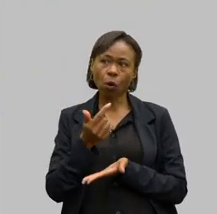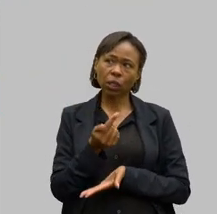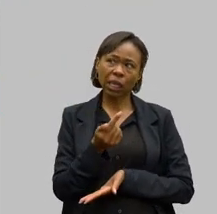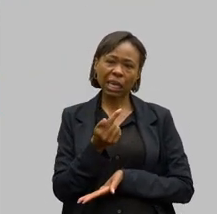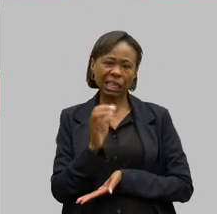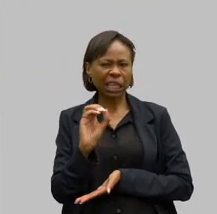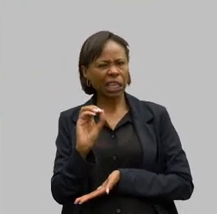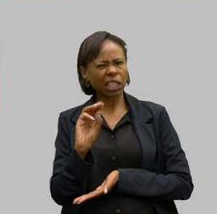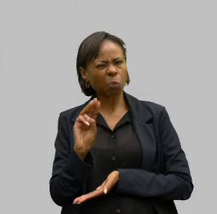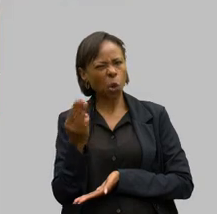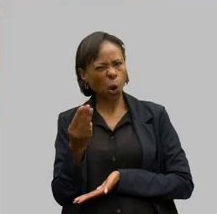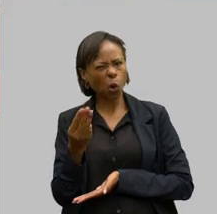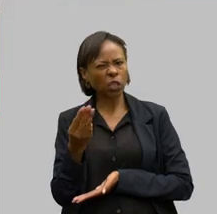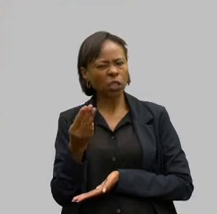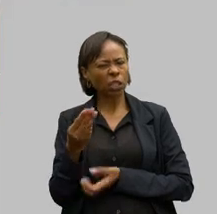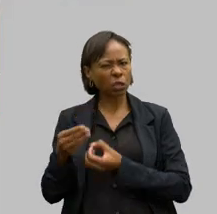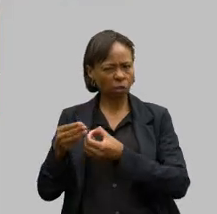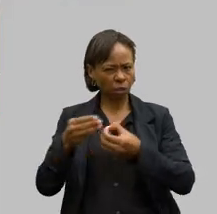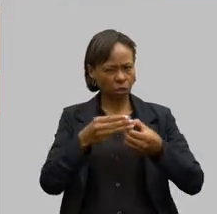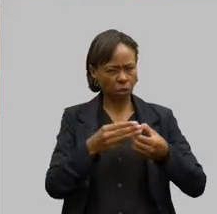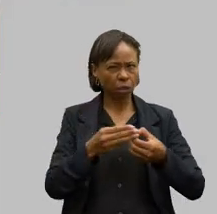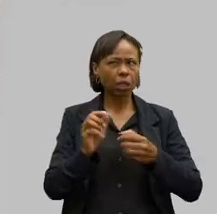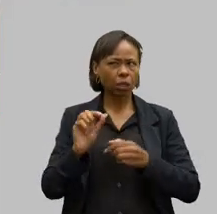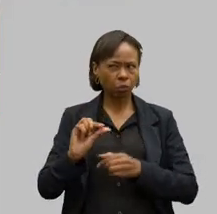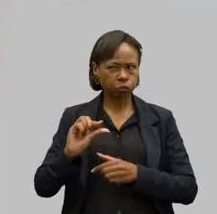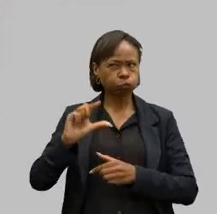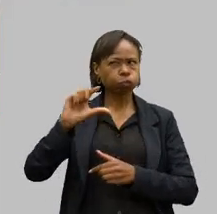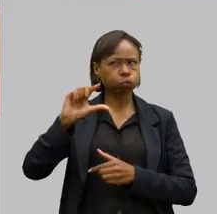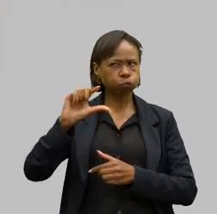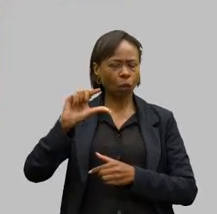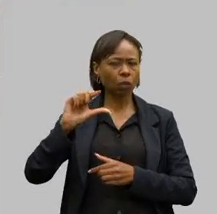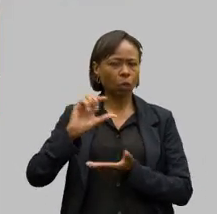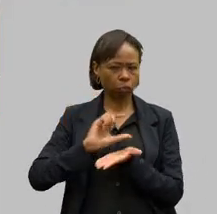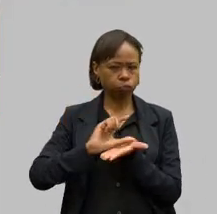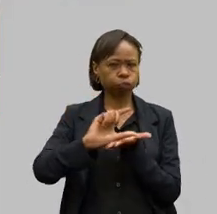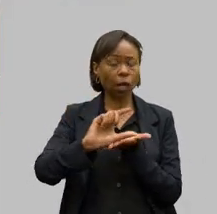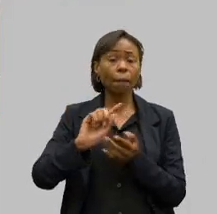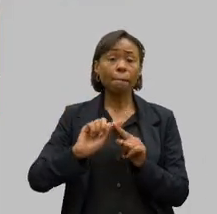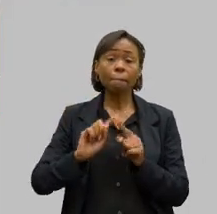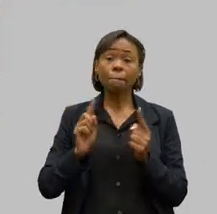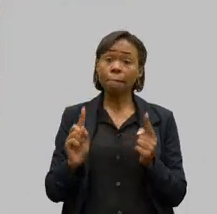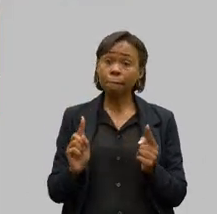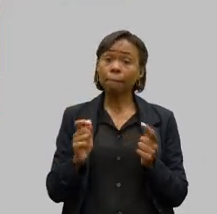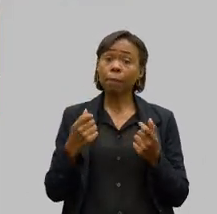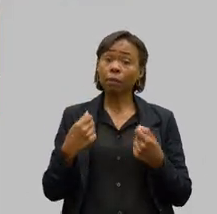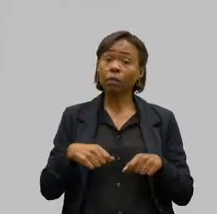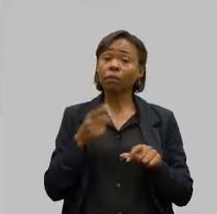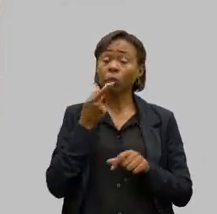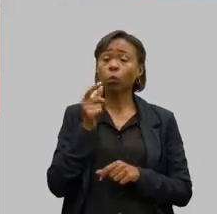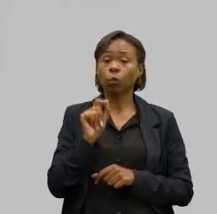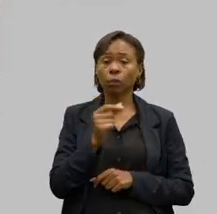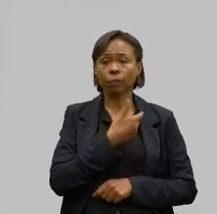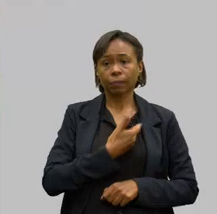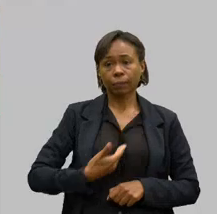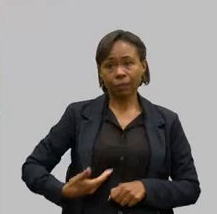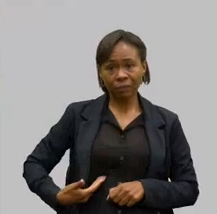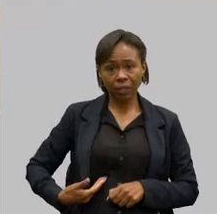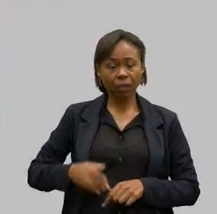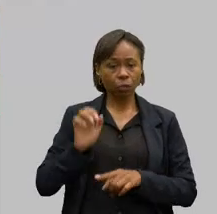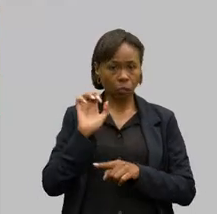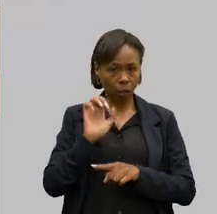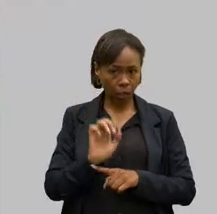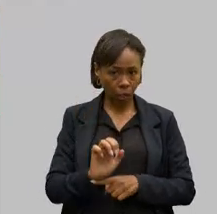alguma coisa assim. Houve um aumento neste repasse, mas vale ressaltar que o governo do Estado, ele não,